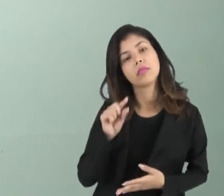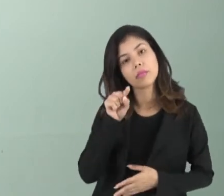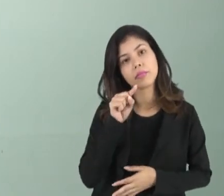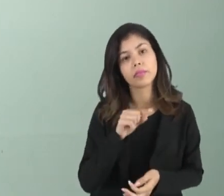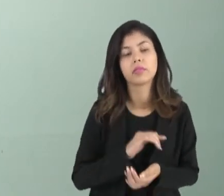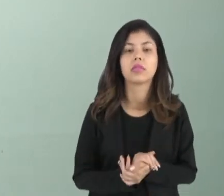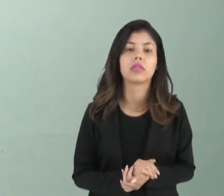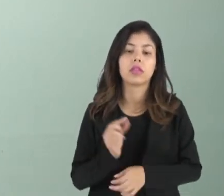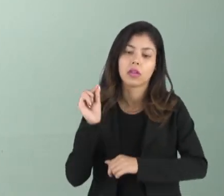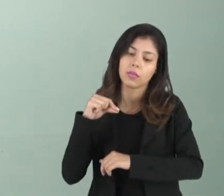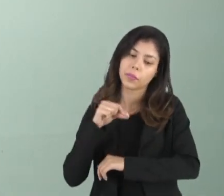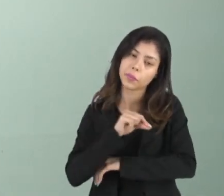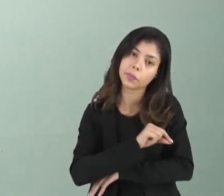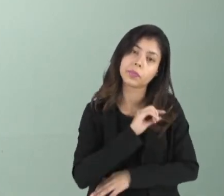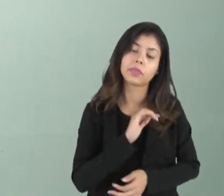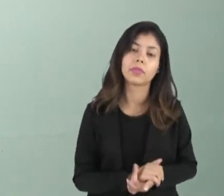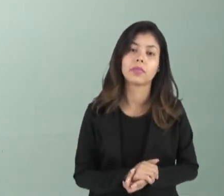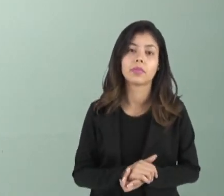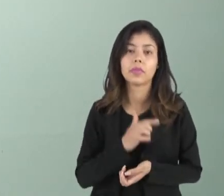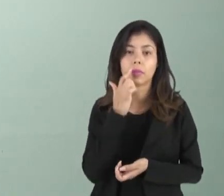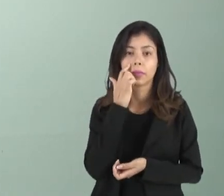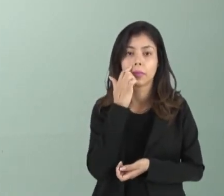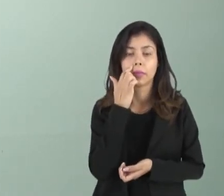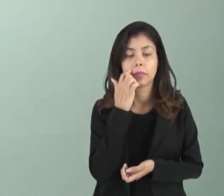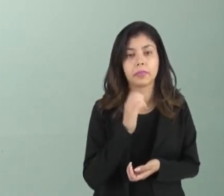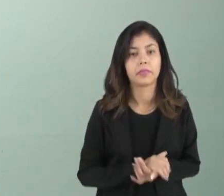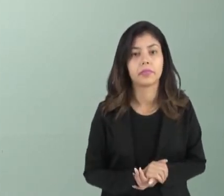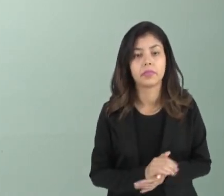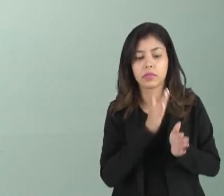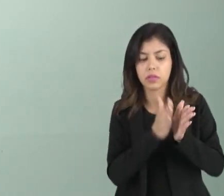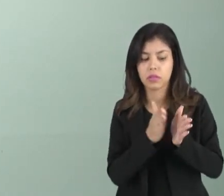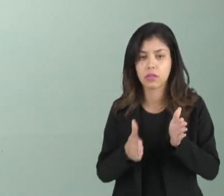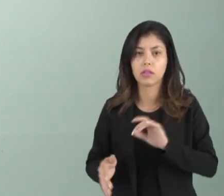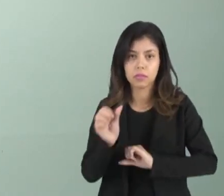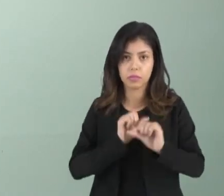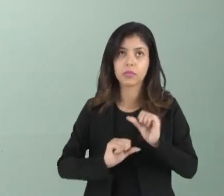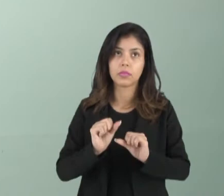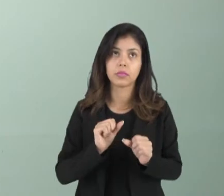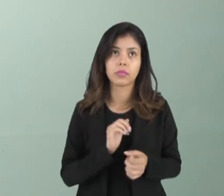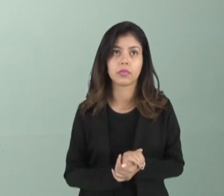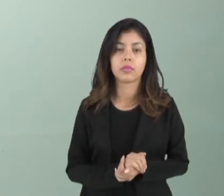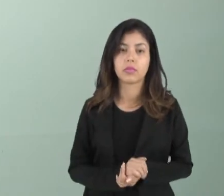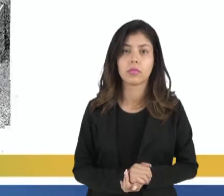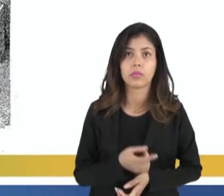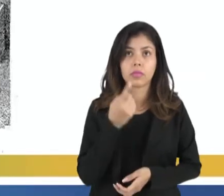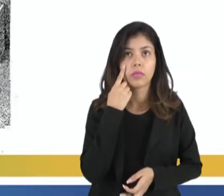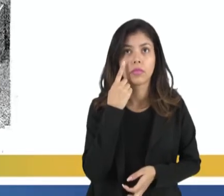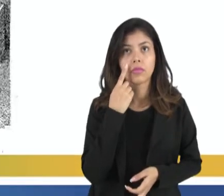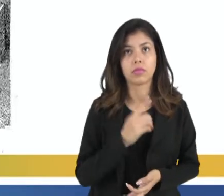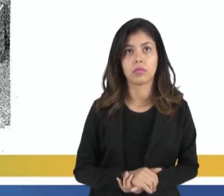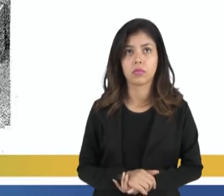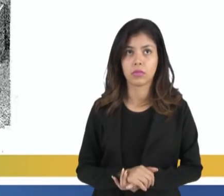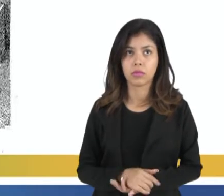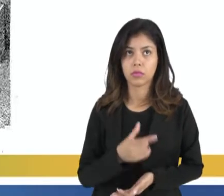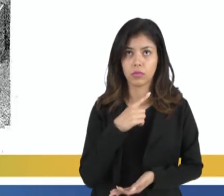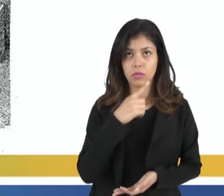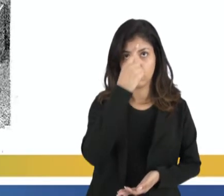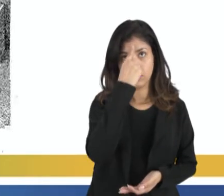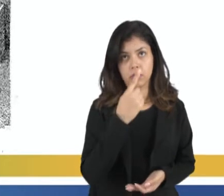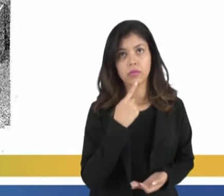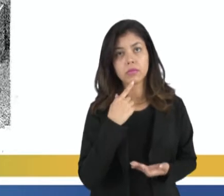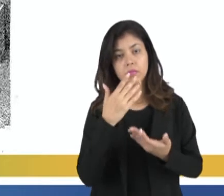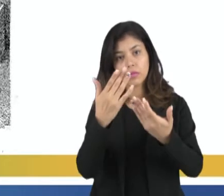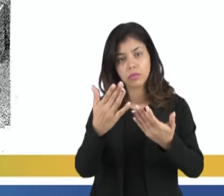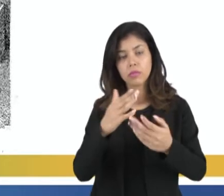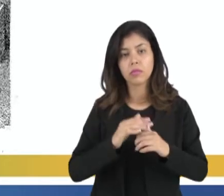pega ali esse inseto, né? Que vai passar por uma transformação. Vejam aí, tem até uma imagem aí